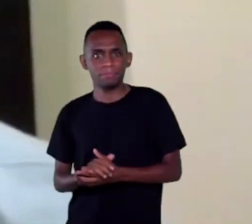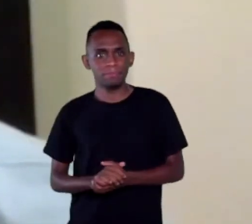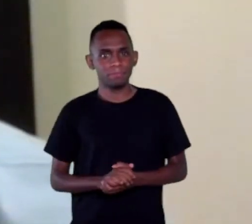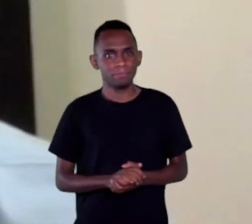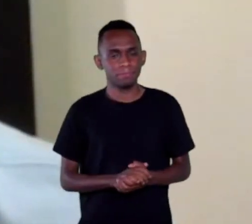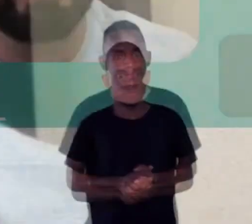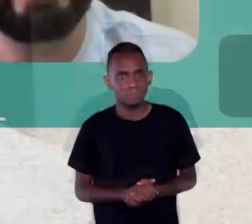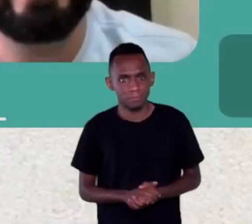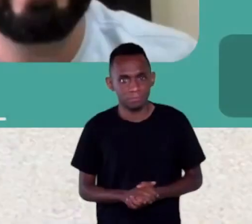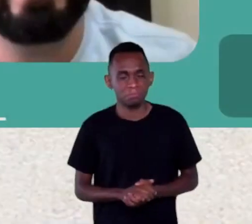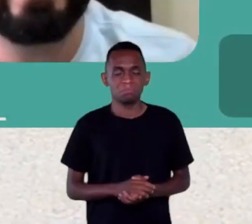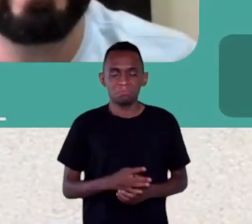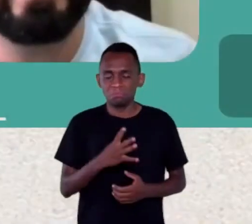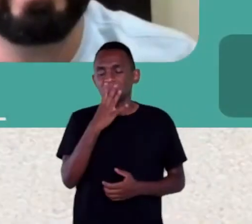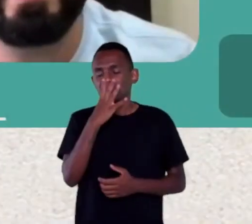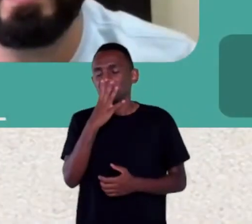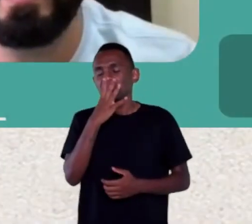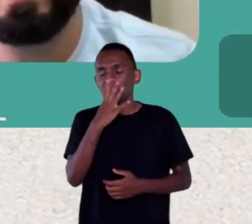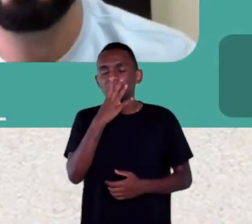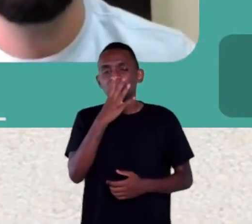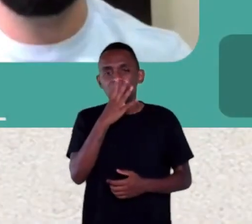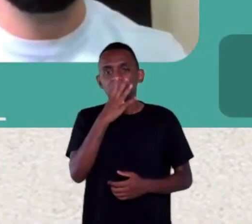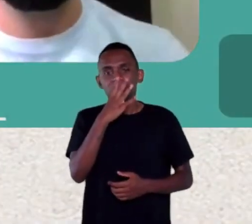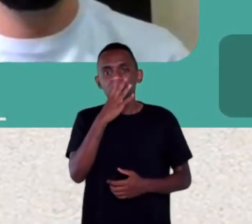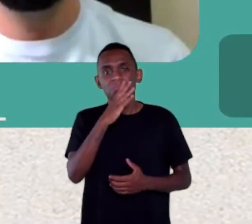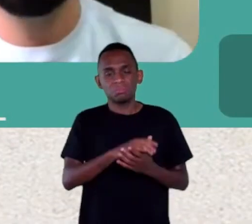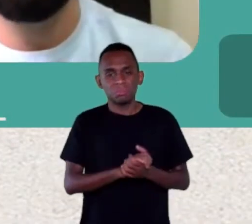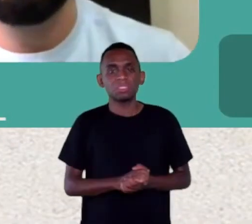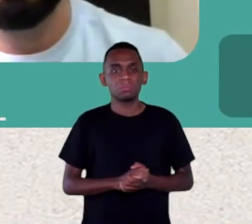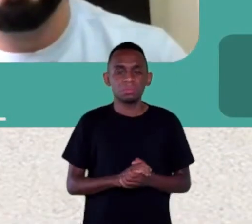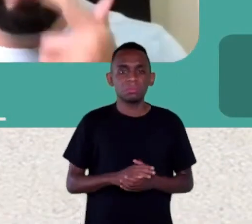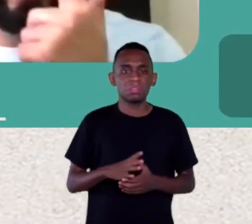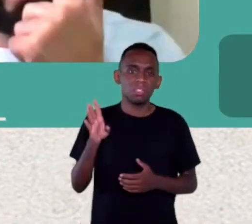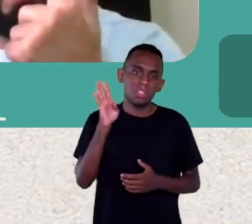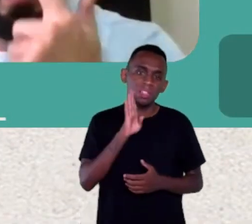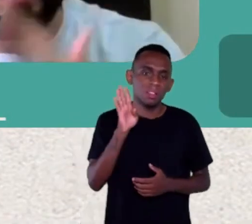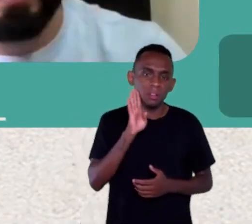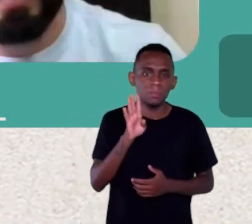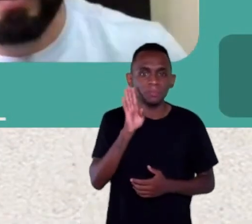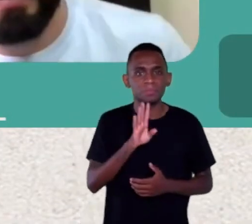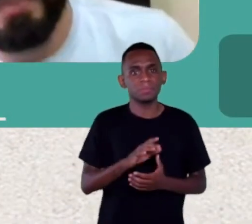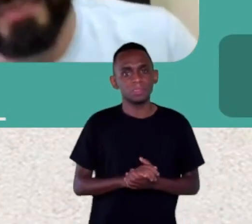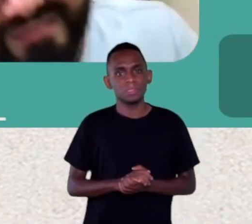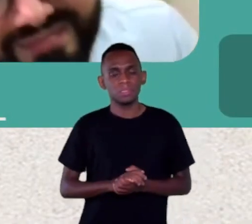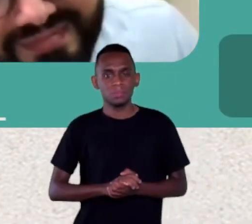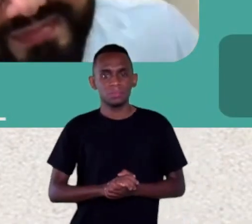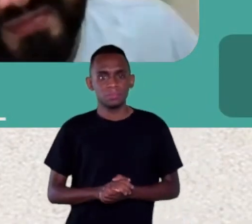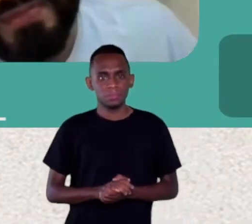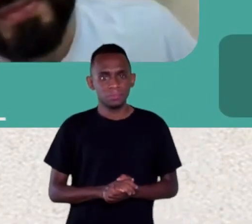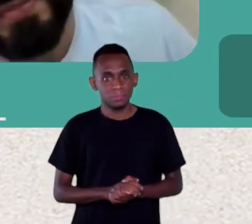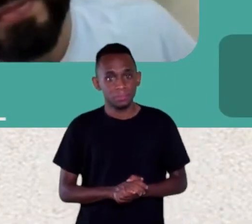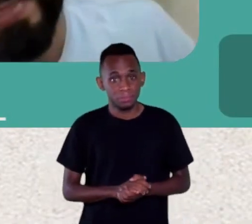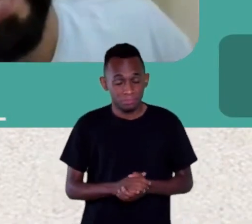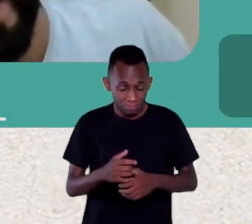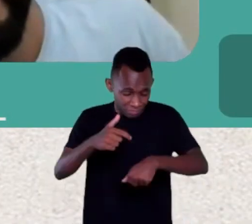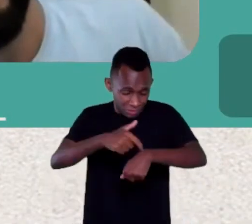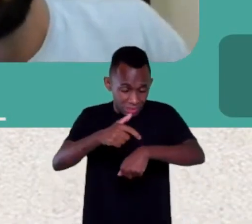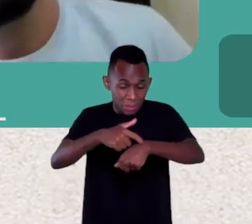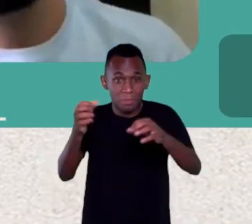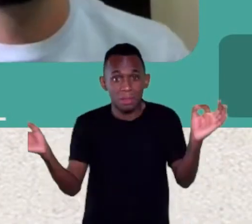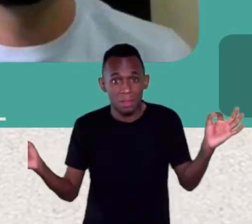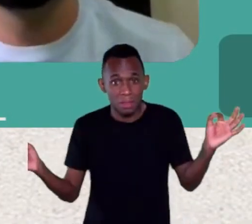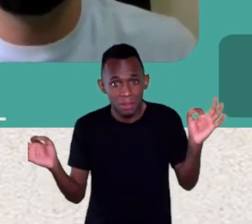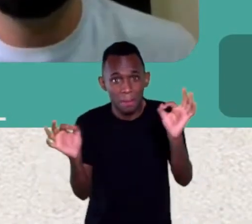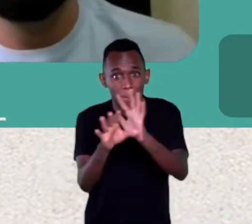Não, eu achei fantástico esse enredo que você criou. Muito bom. E o nosso tempo aqui acabou. Eu espero que